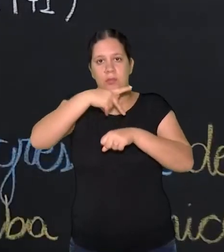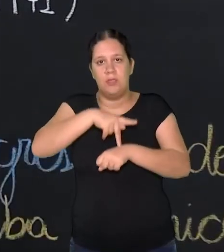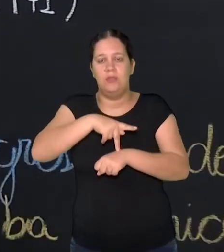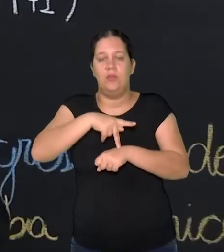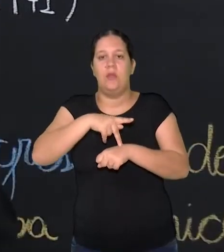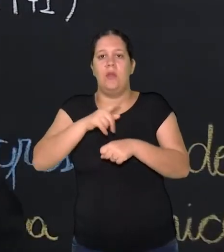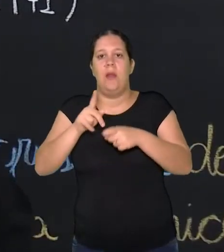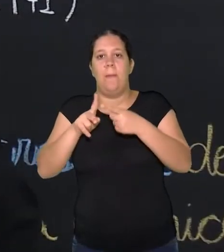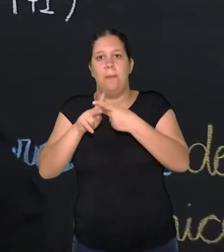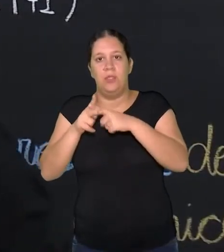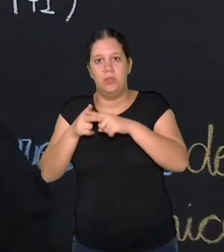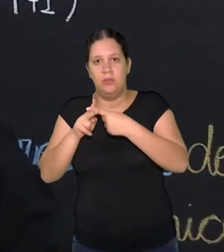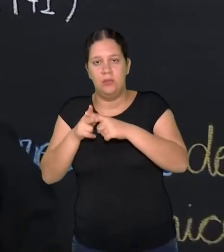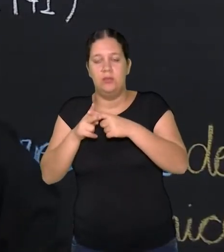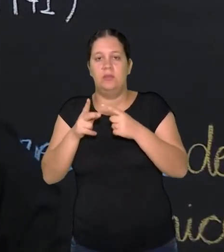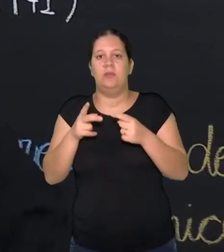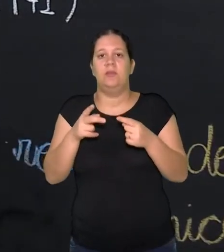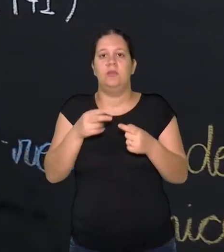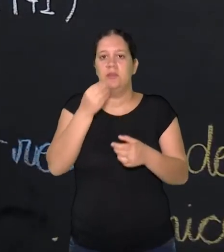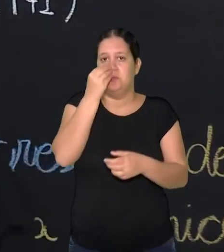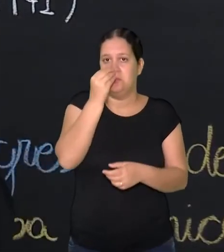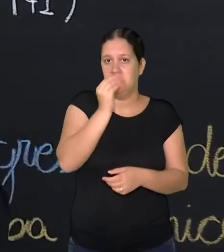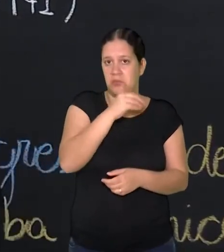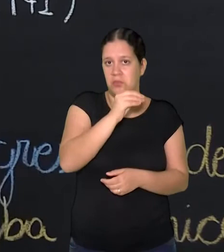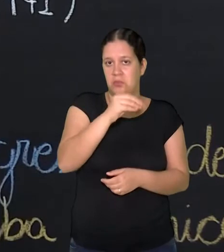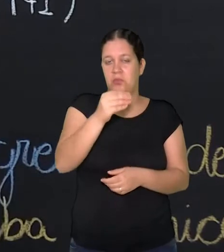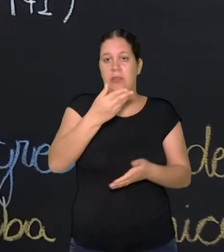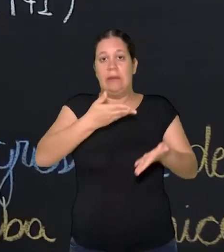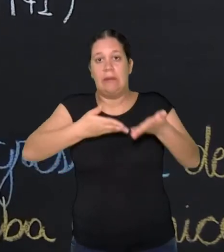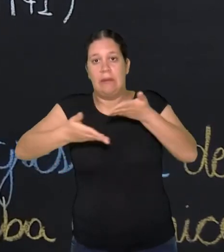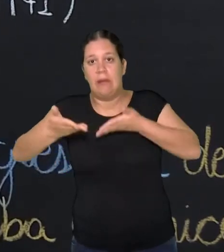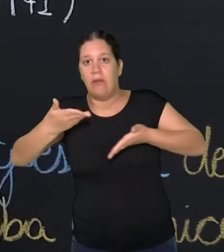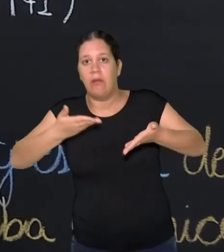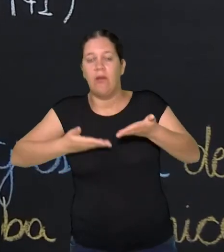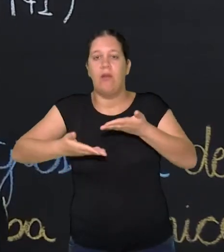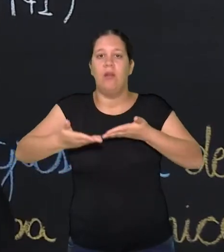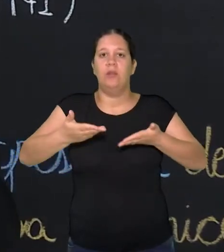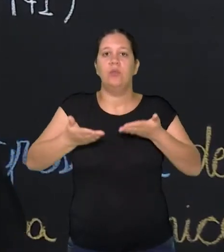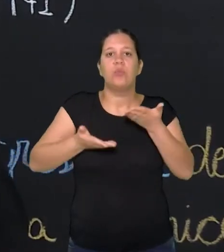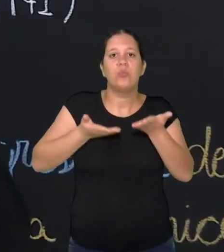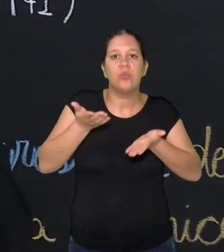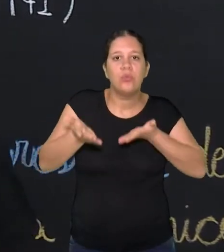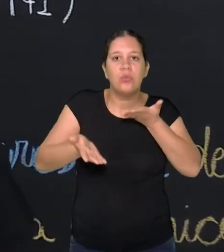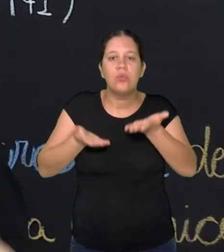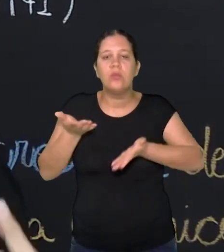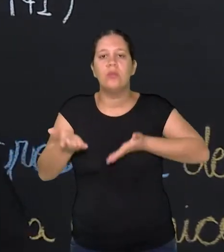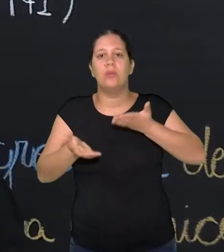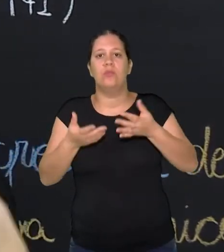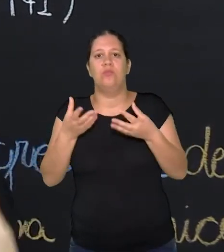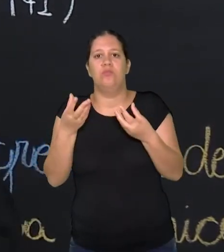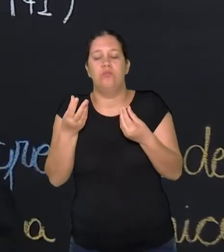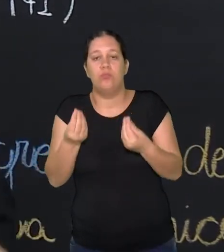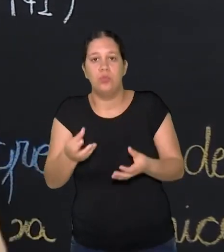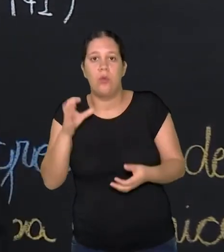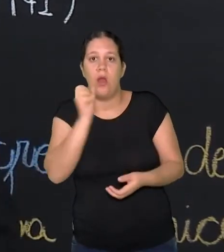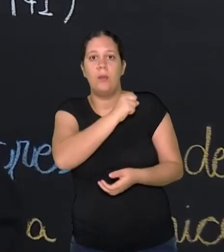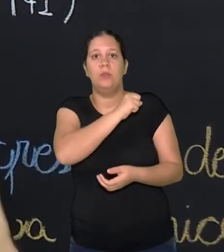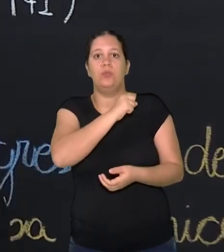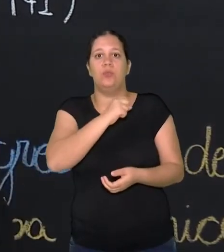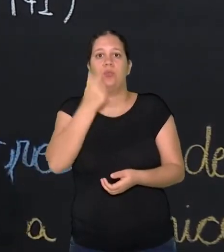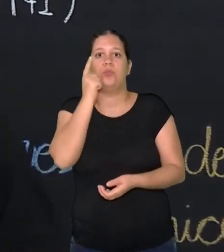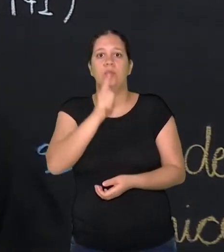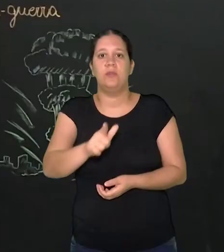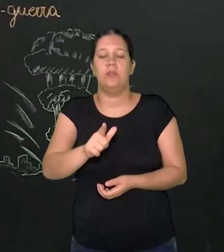máquina de guerra nazista, ignorando todos os tratados estabelecidos após a Primeira Guerra Mundial, mostrou muitos